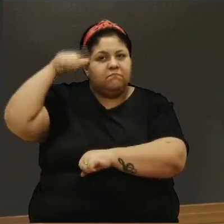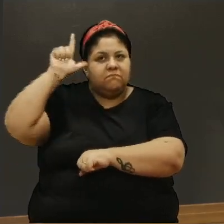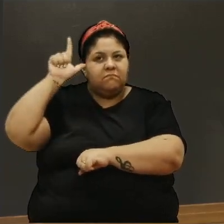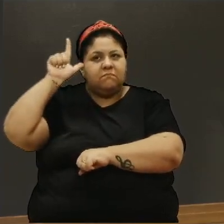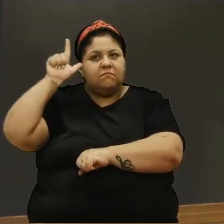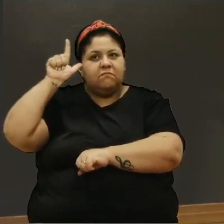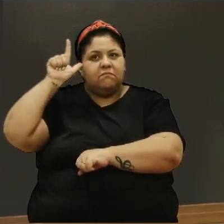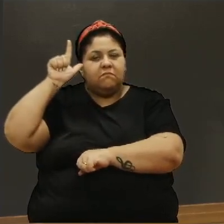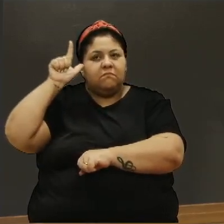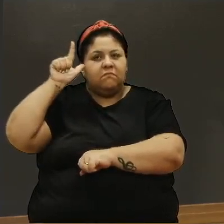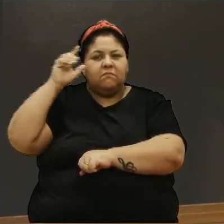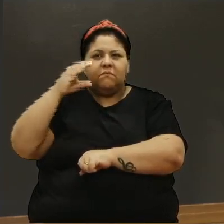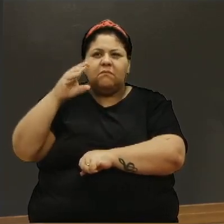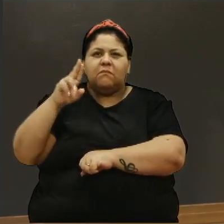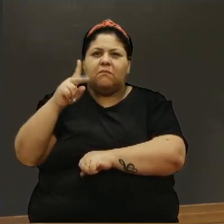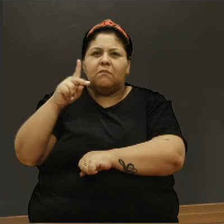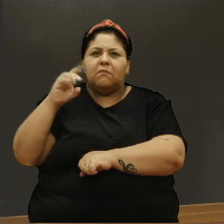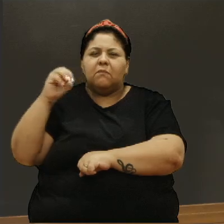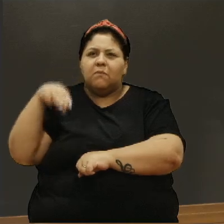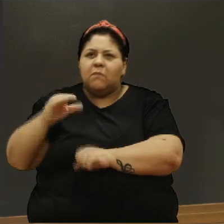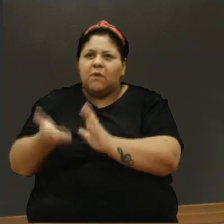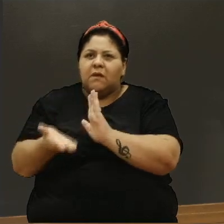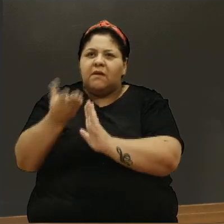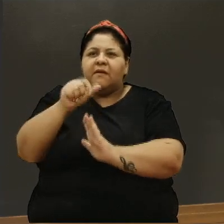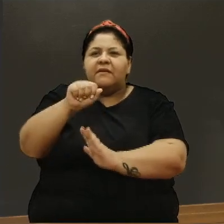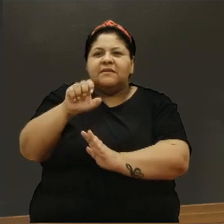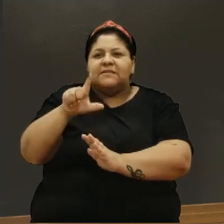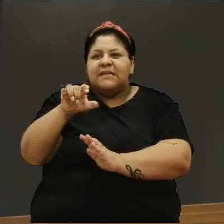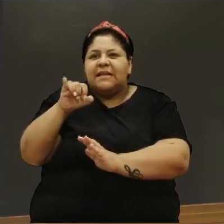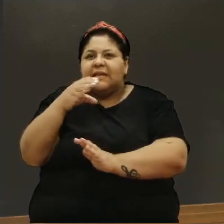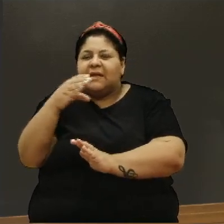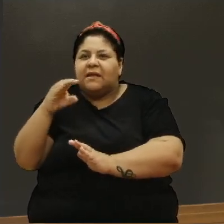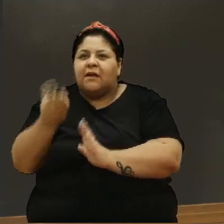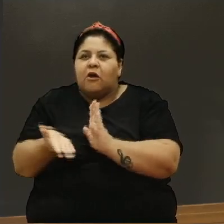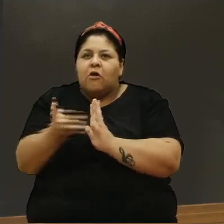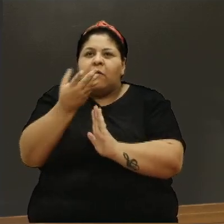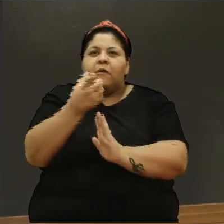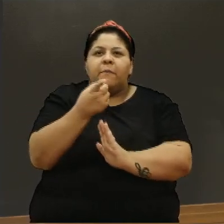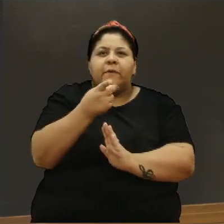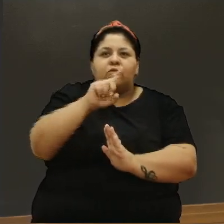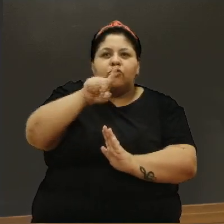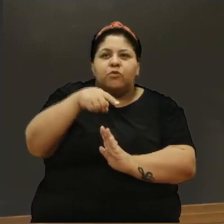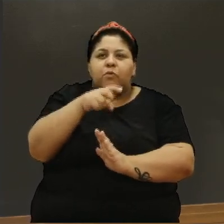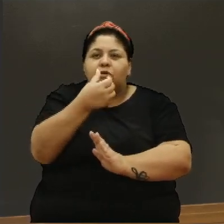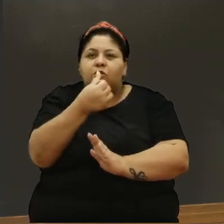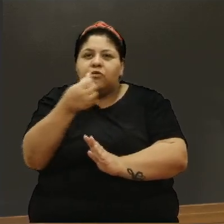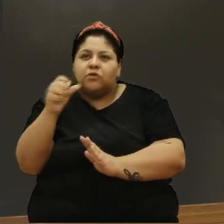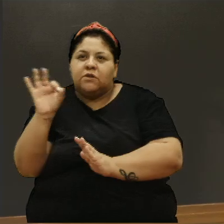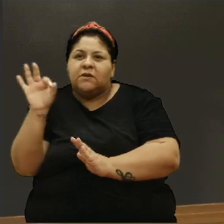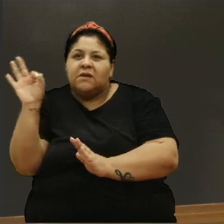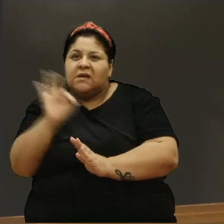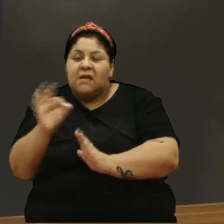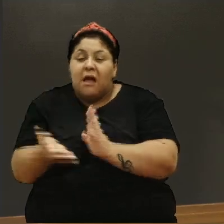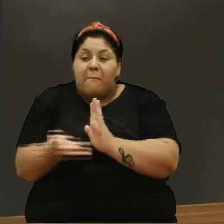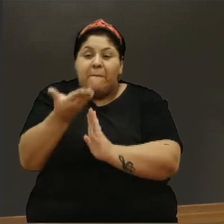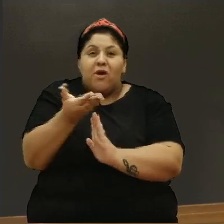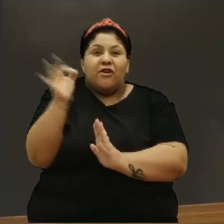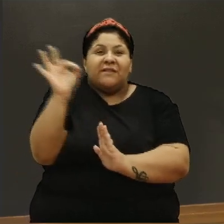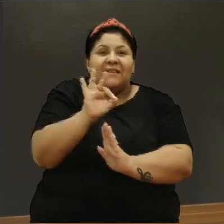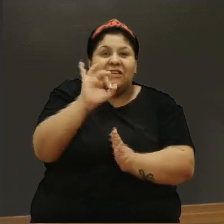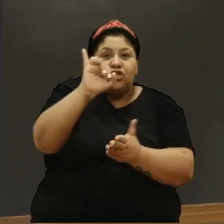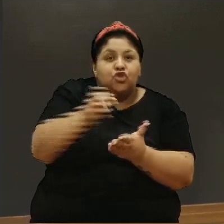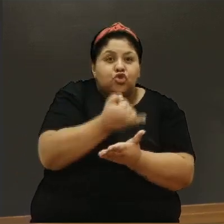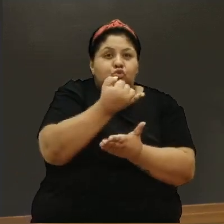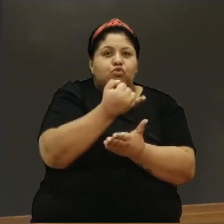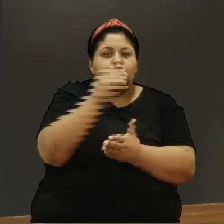Copom aumentou a Selic para 14,75%, a maior taxa de juros do Brasil nos últimos 19